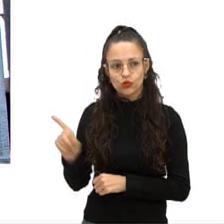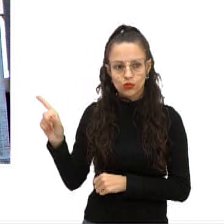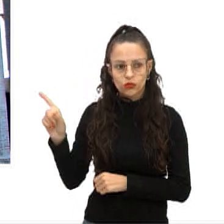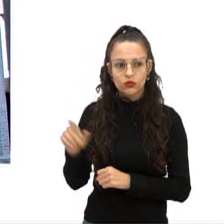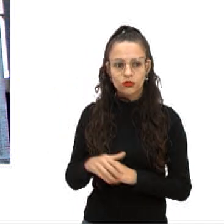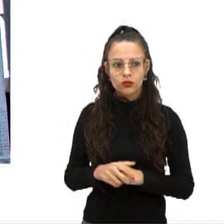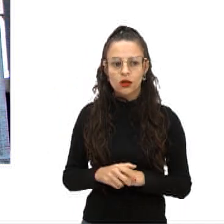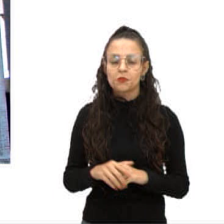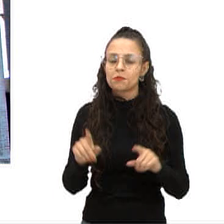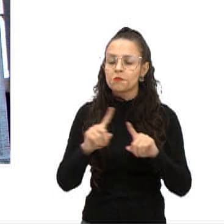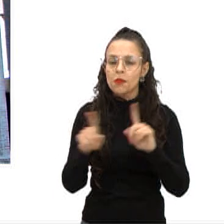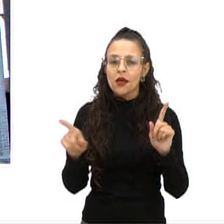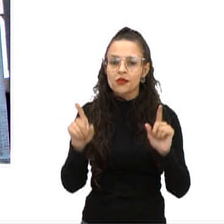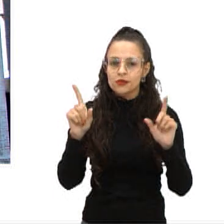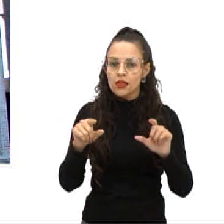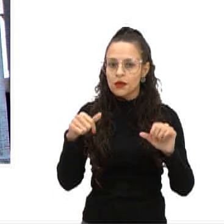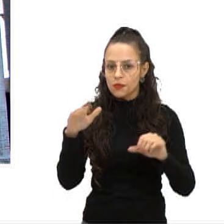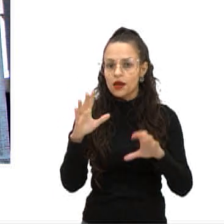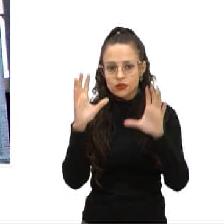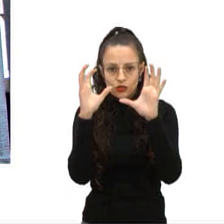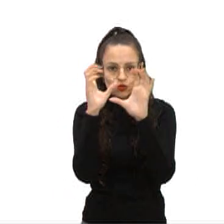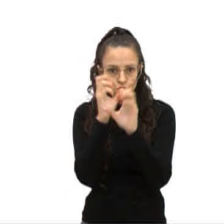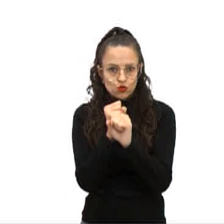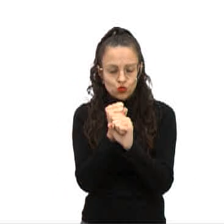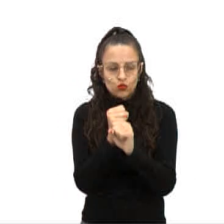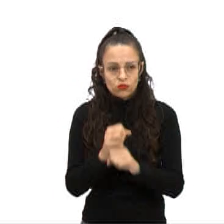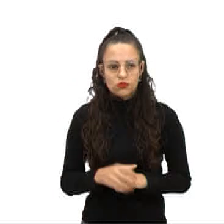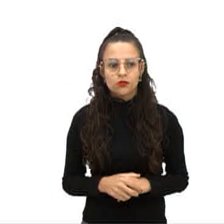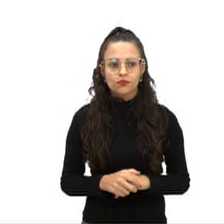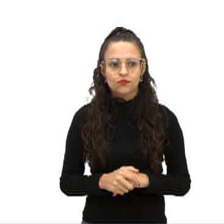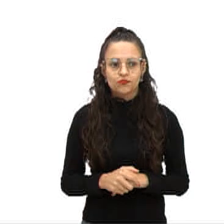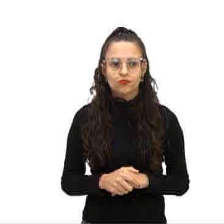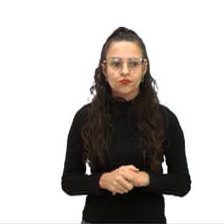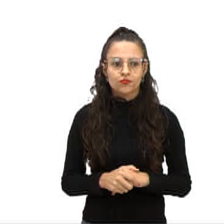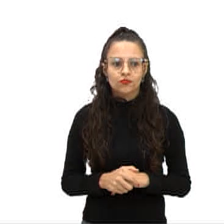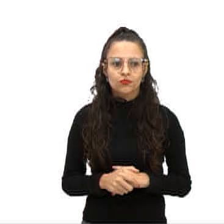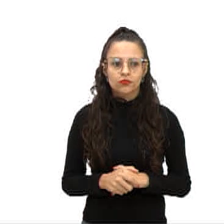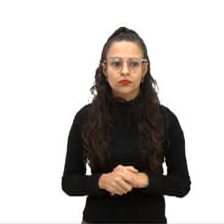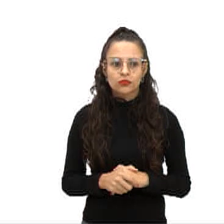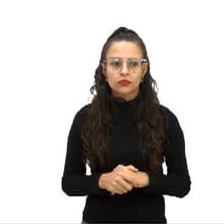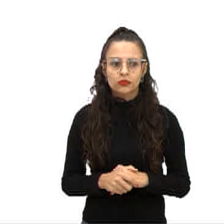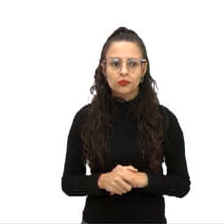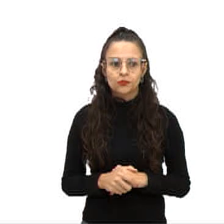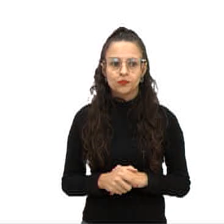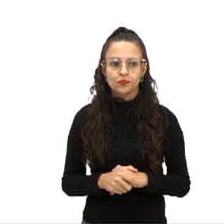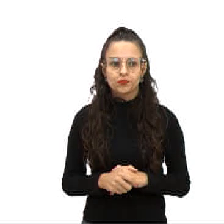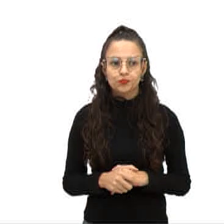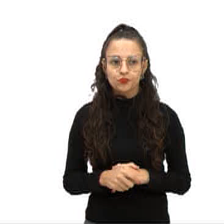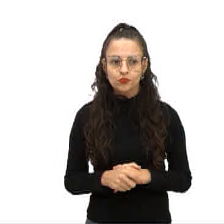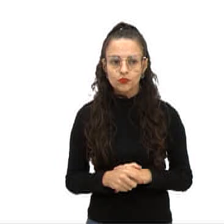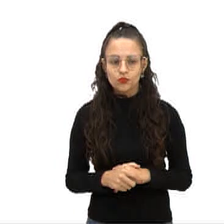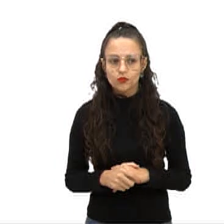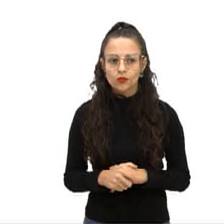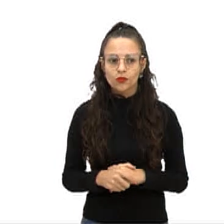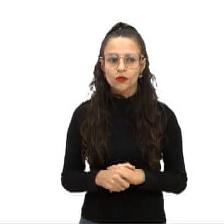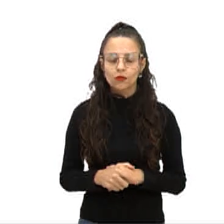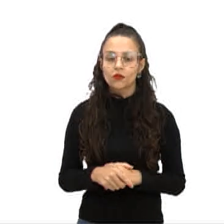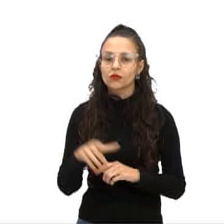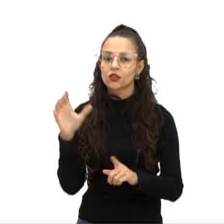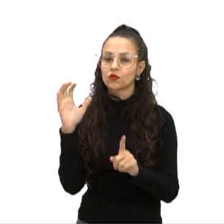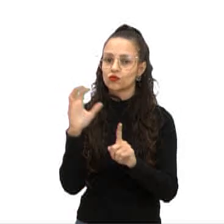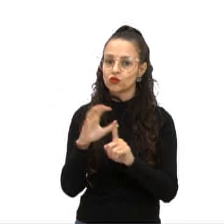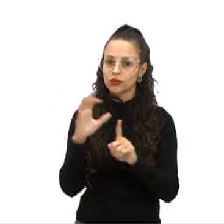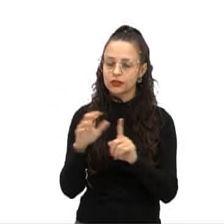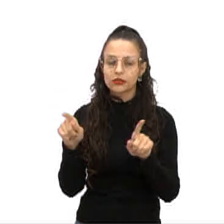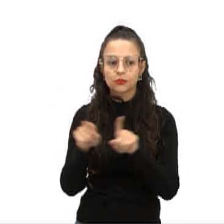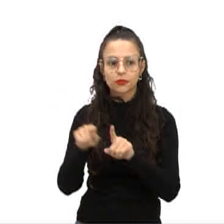ela totalmente mais escura do que a gente vai ver mais para frente na arte gótica, tá? E aqui a concepção com a influência um